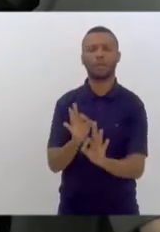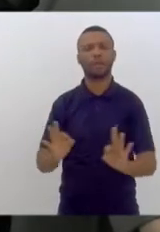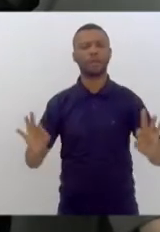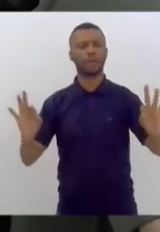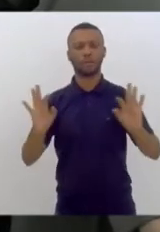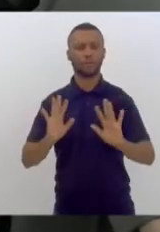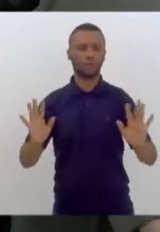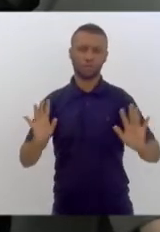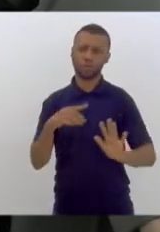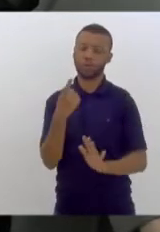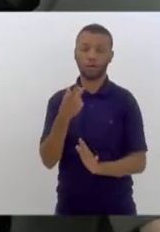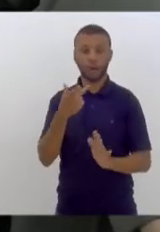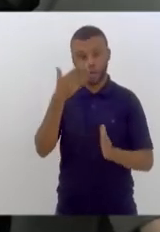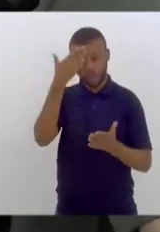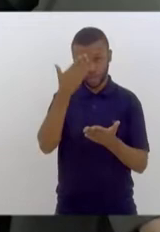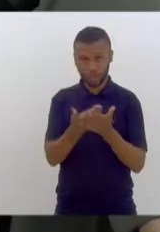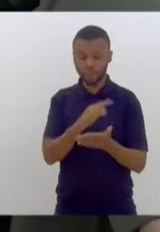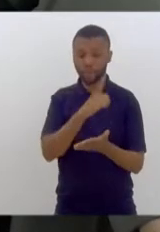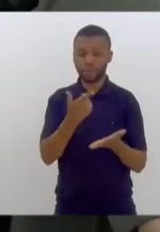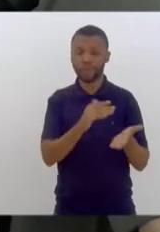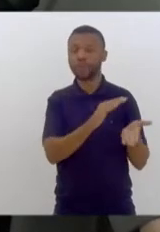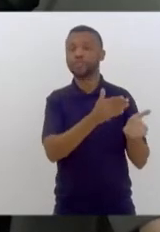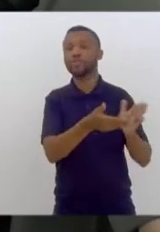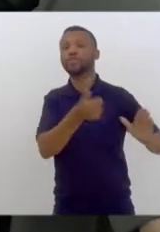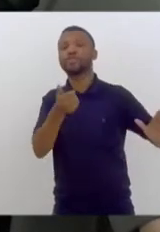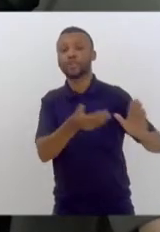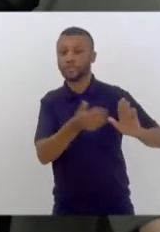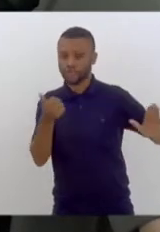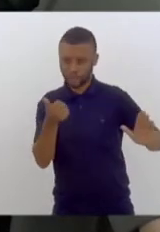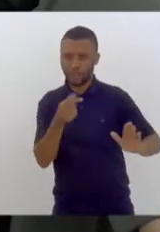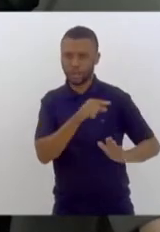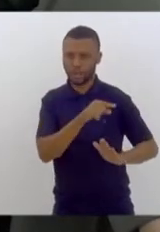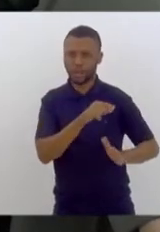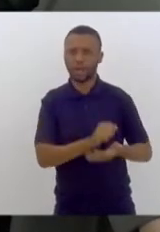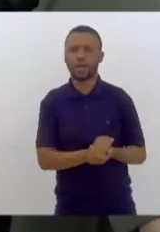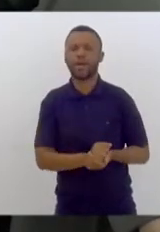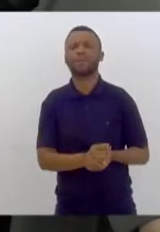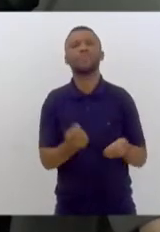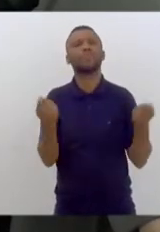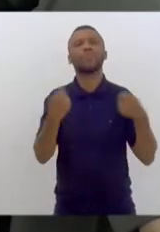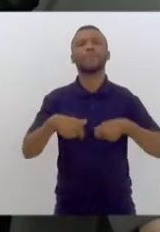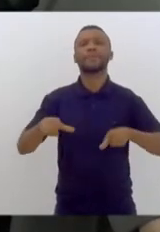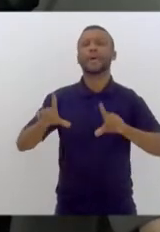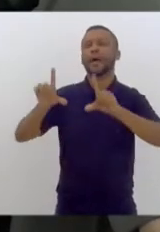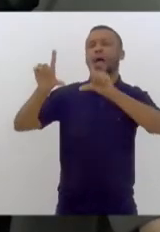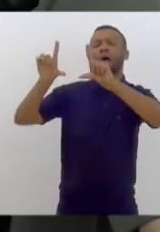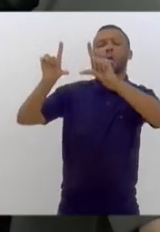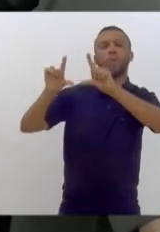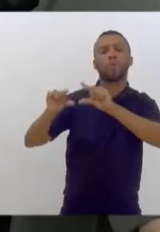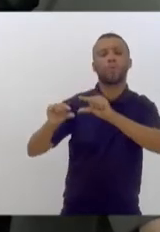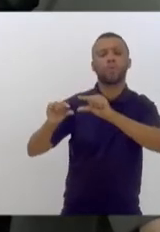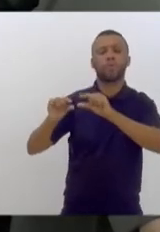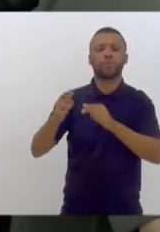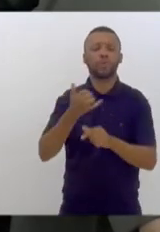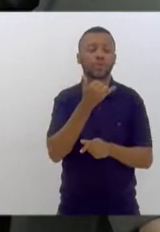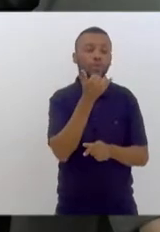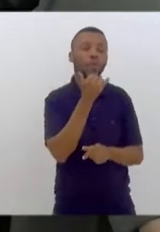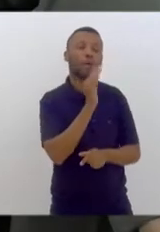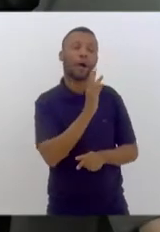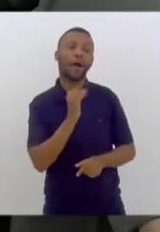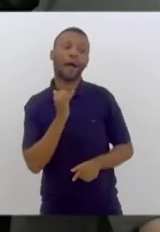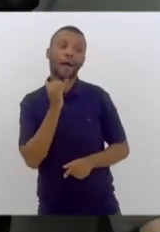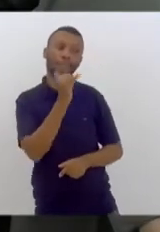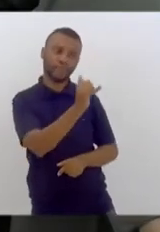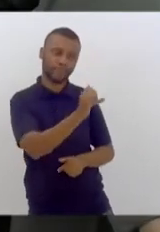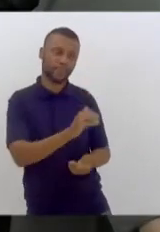que a gente poderia suprimir. Não ter uma redução expressiva. Doutora, olha só. Só